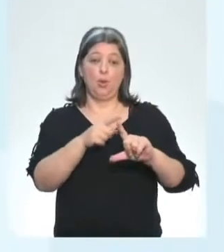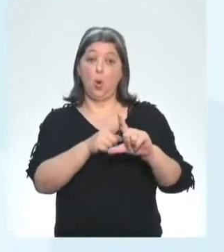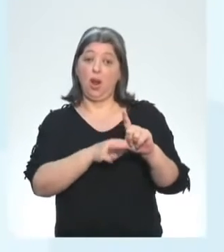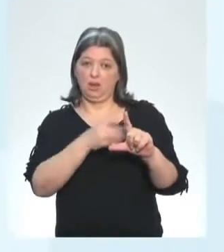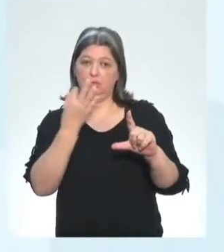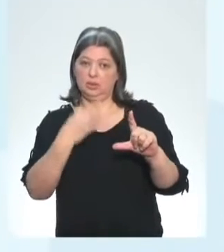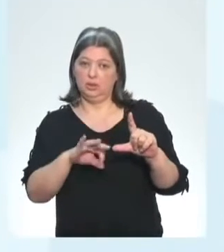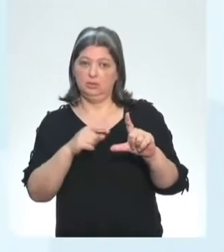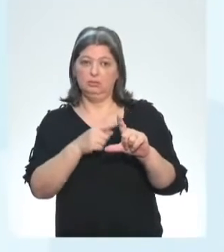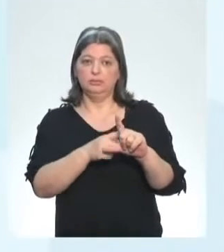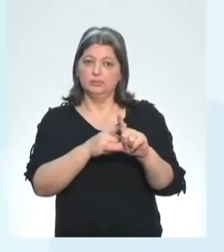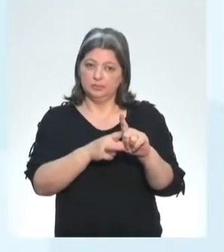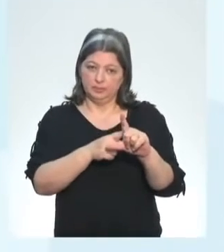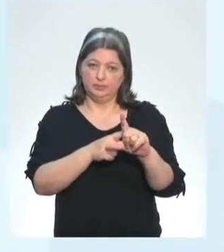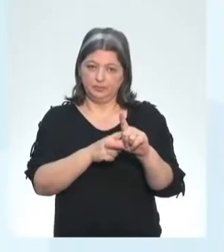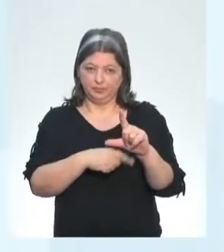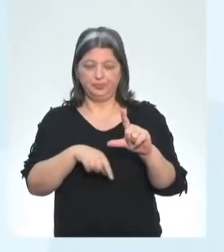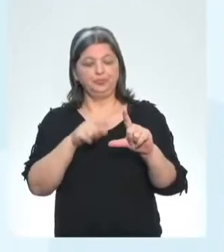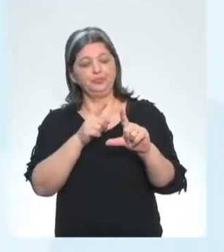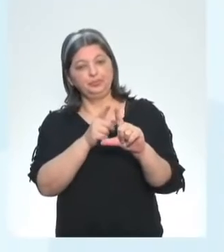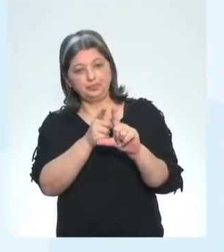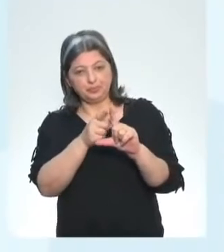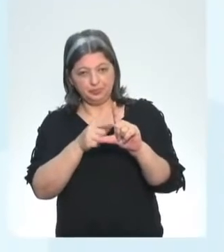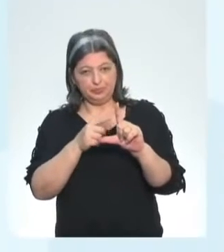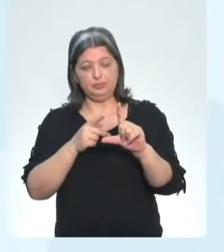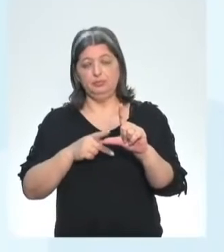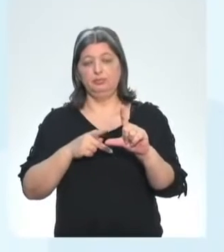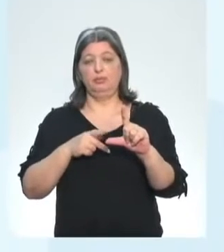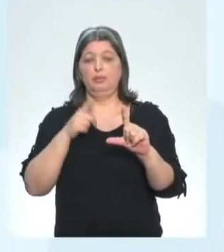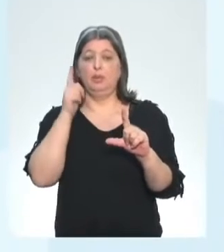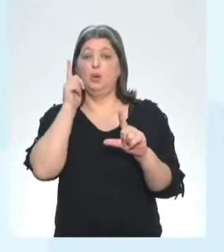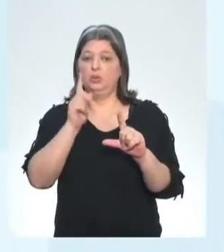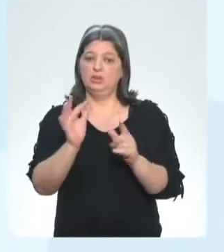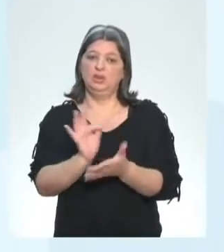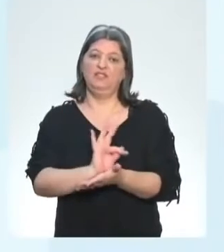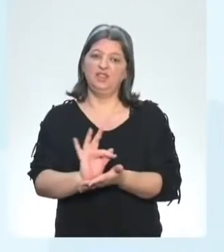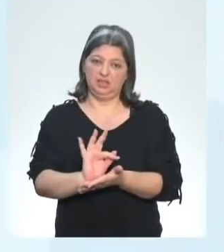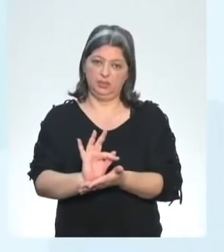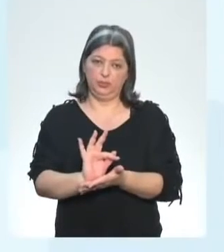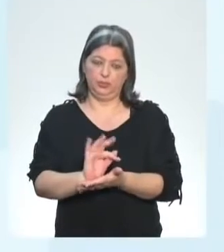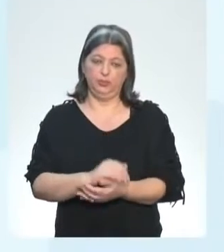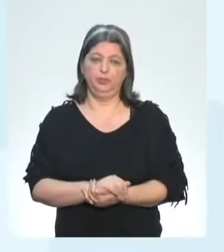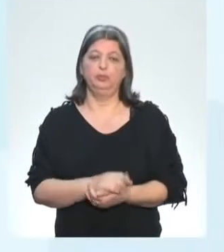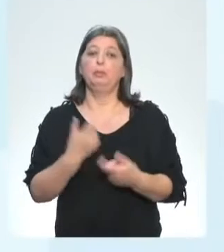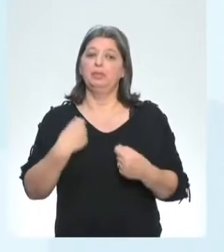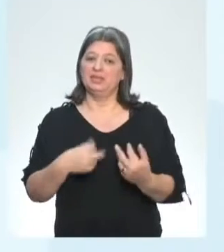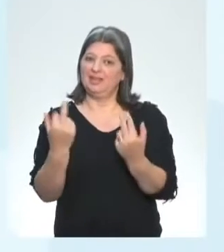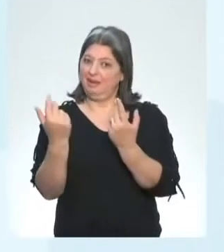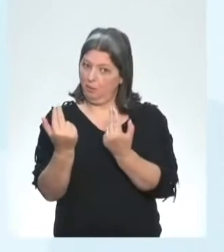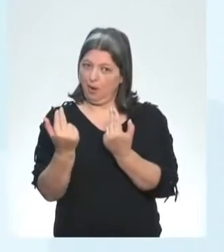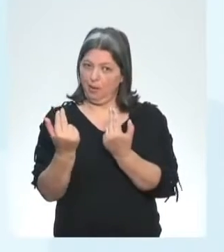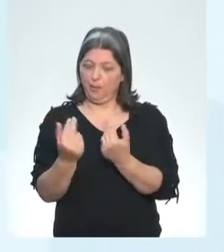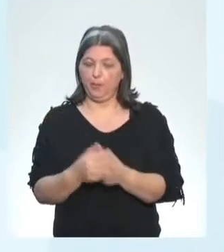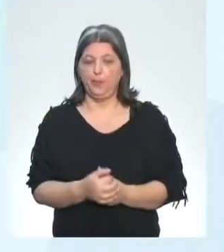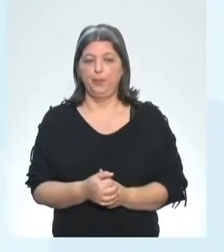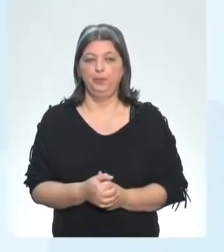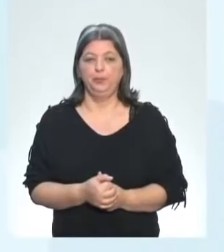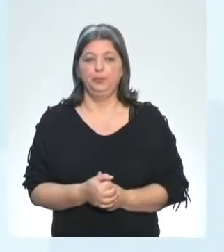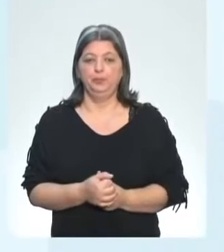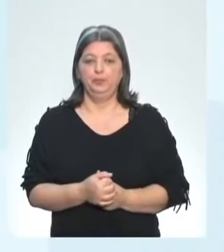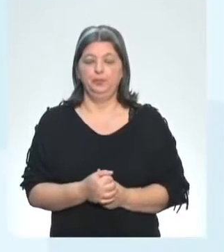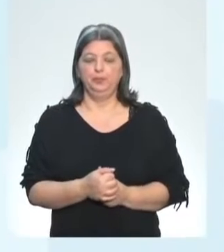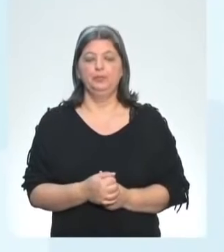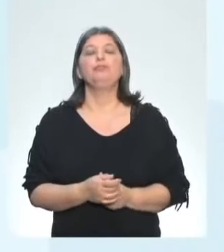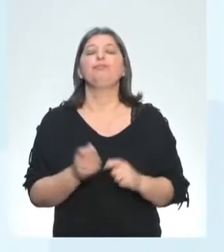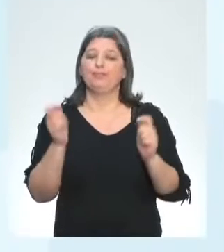ó. Este lado com este lado para fazer a fração. Tem que ser igual a este lado com este lado. Aí você